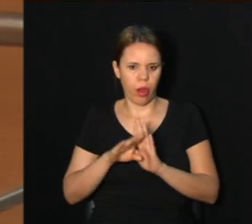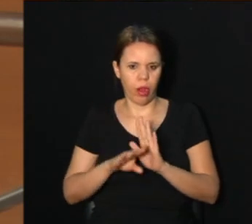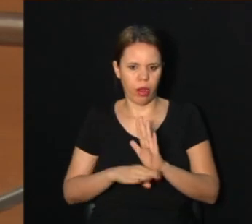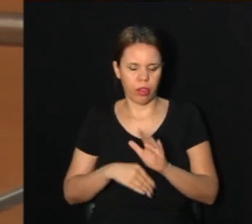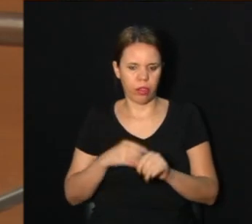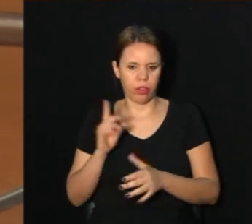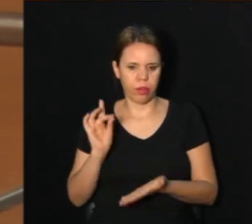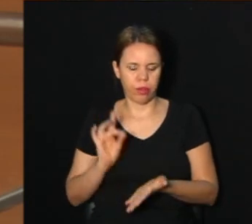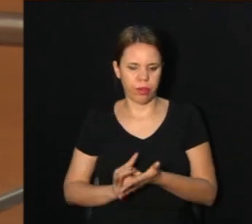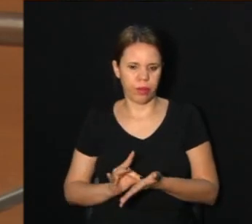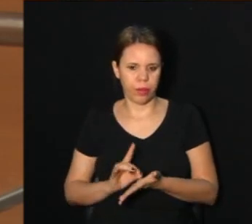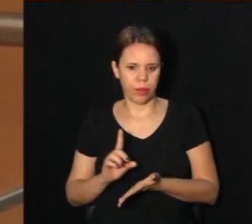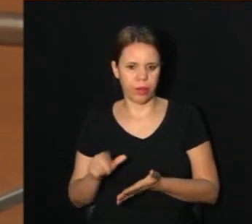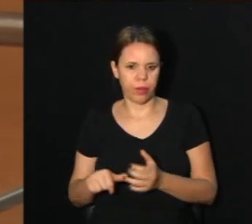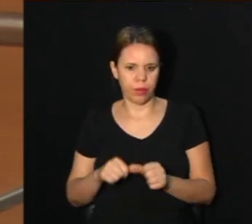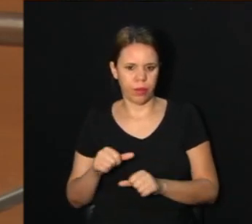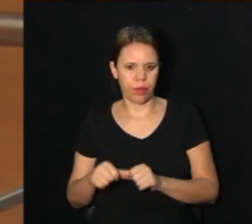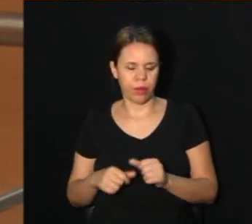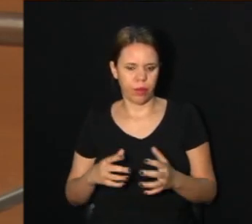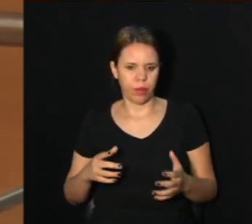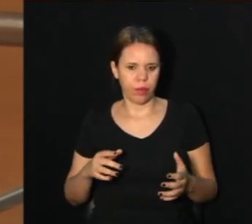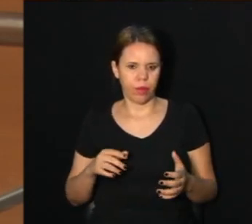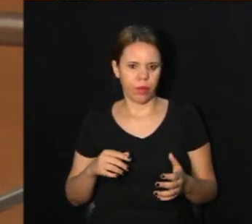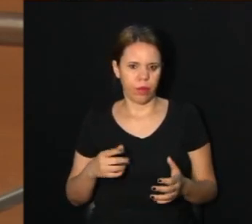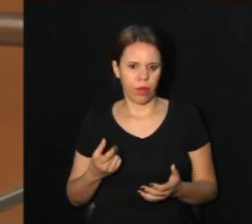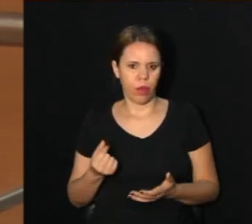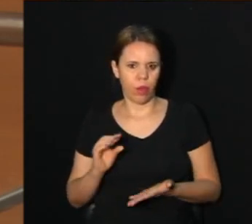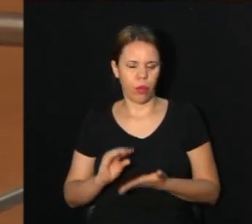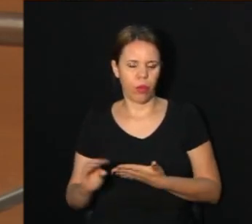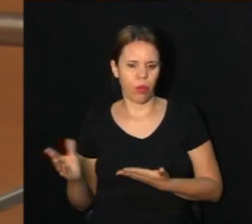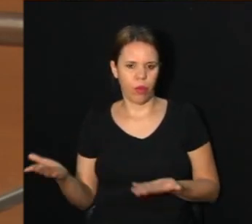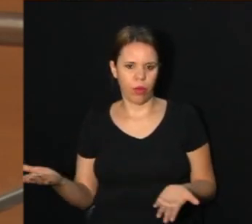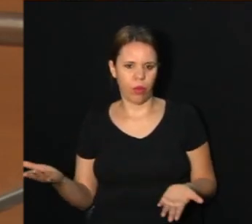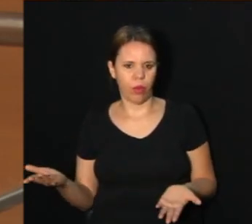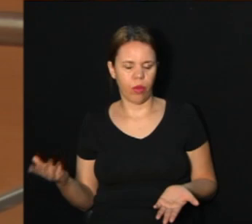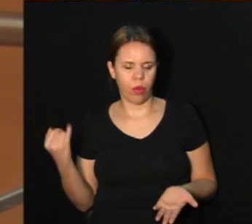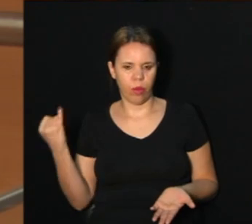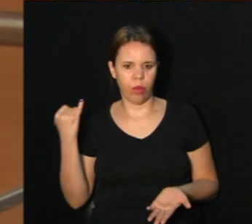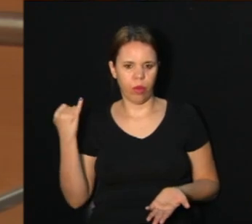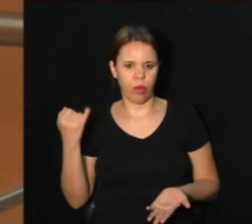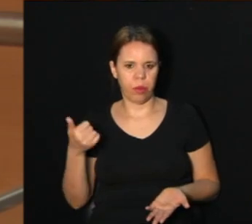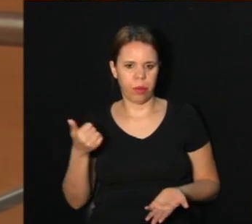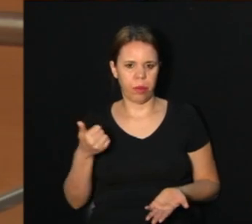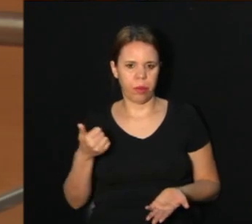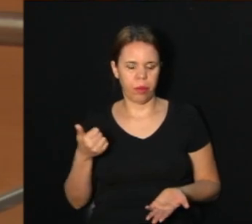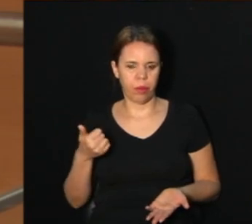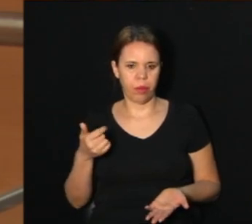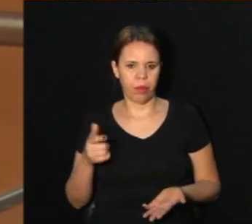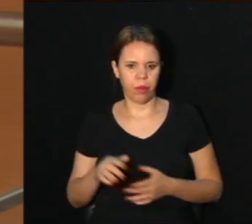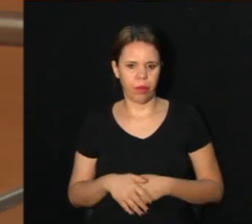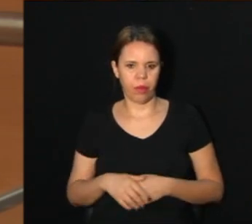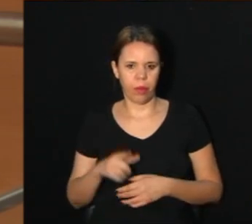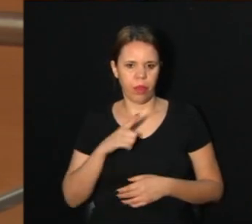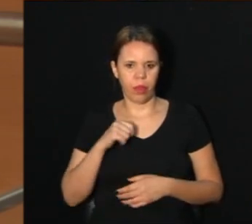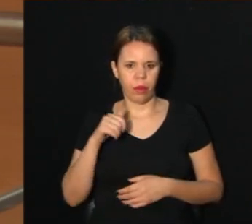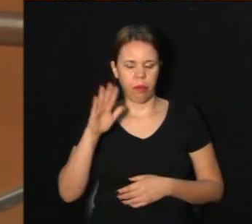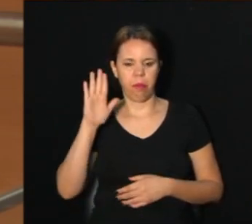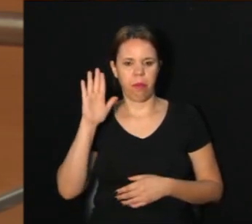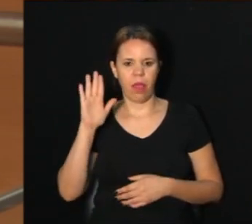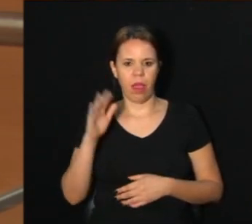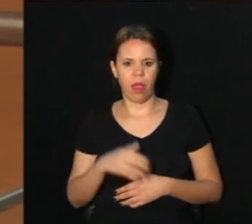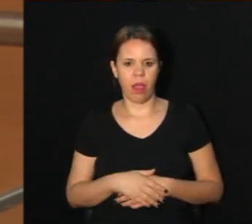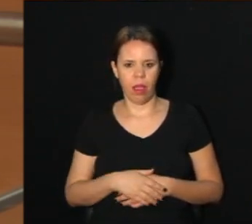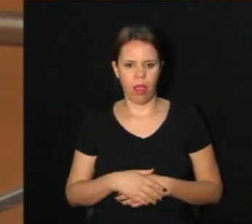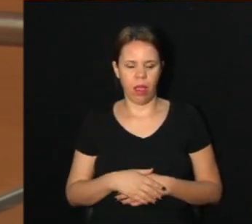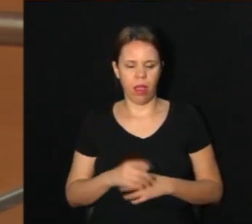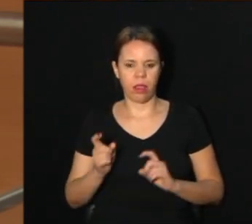especificamente. E isso acarreterá num impacto financeiro. Então é importante, primeiro, deixar consignado para ter mais audiência, para a gente